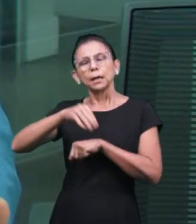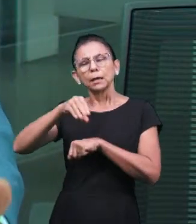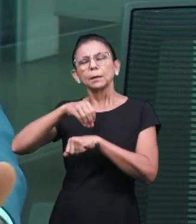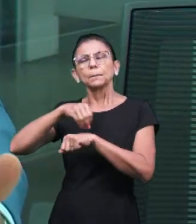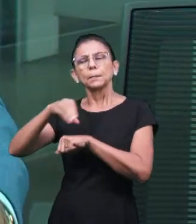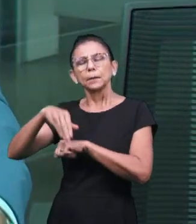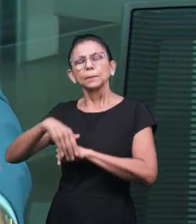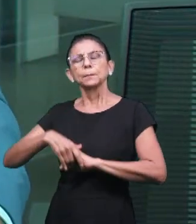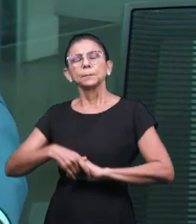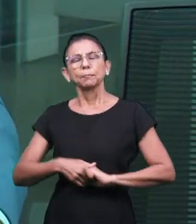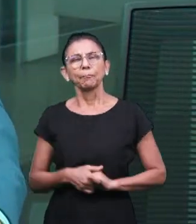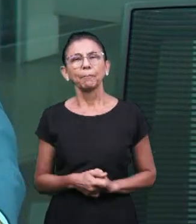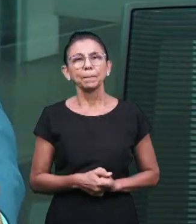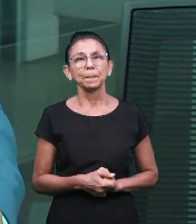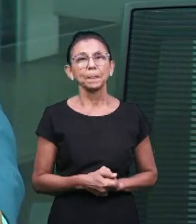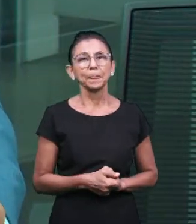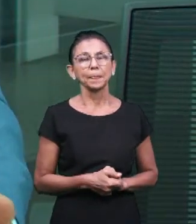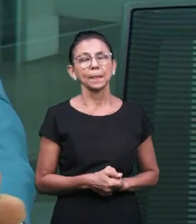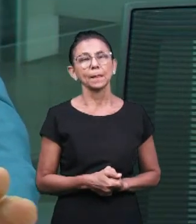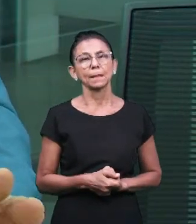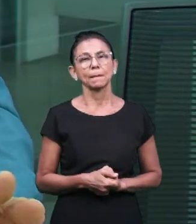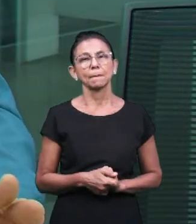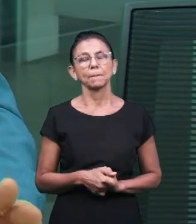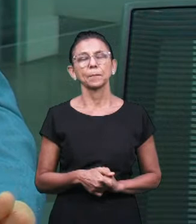dons daquela reunião